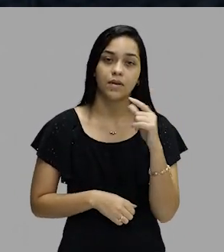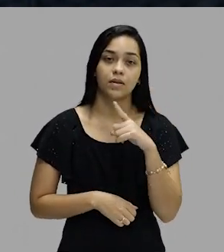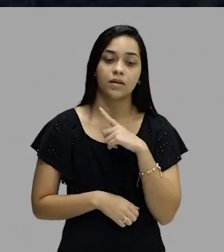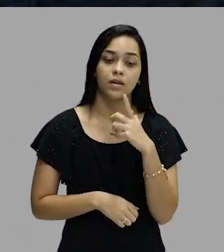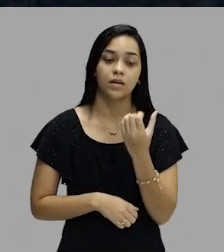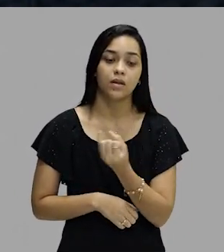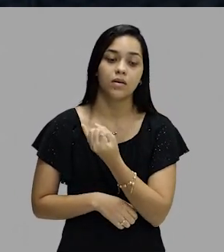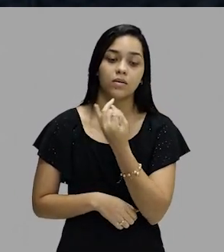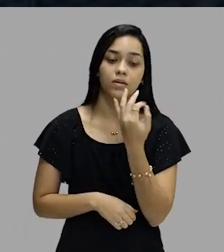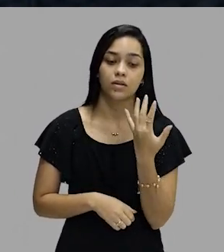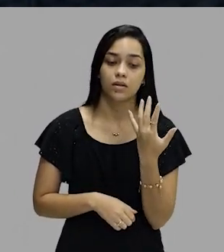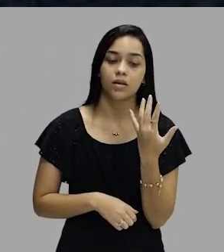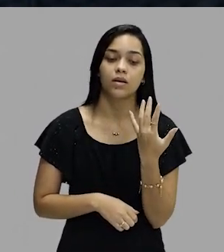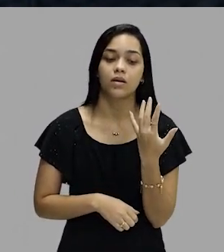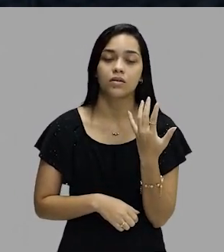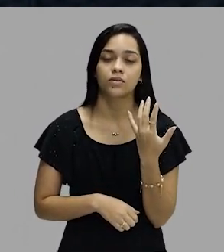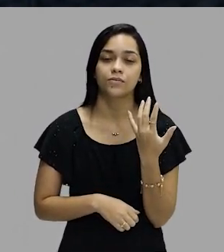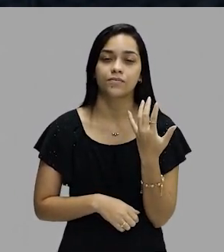da quantidade.